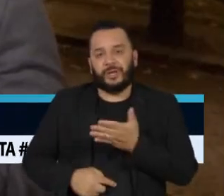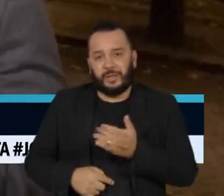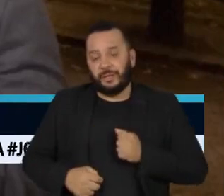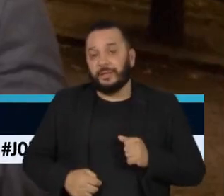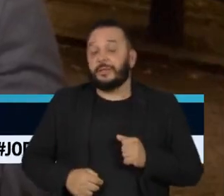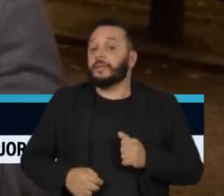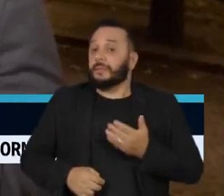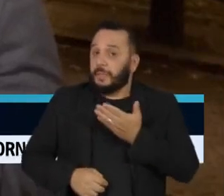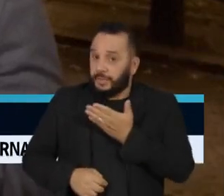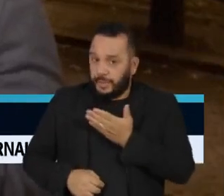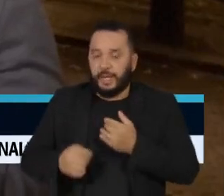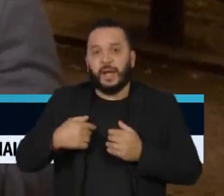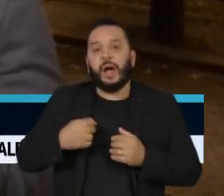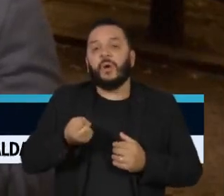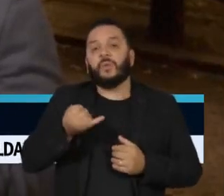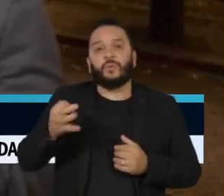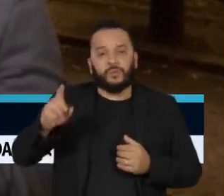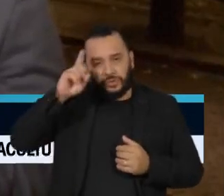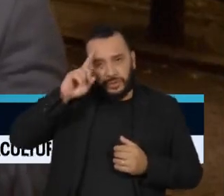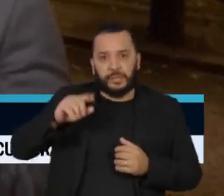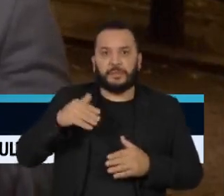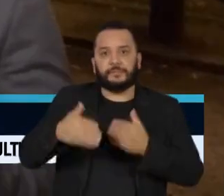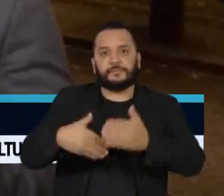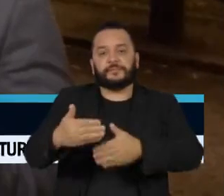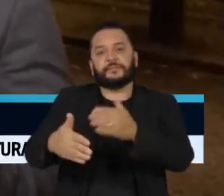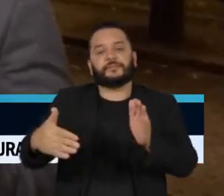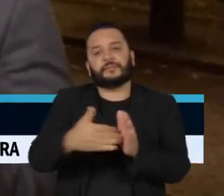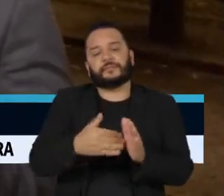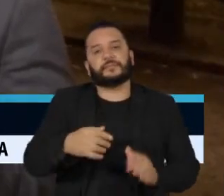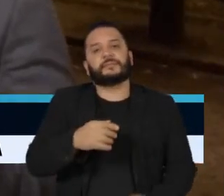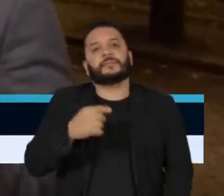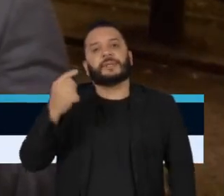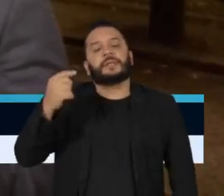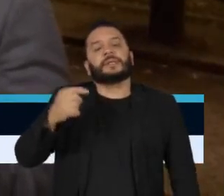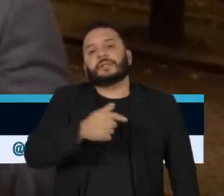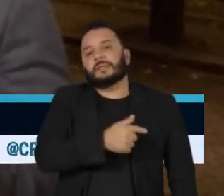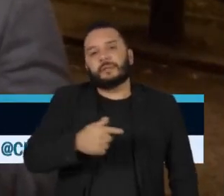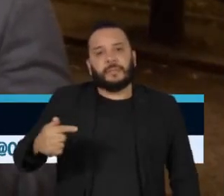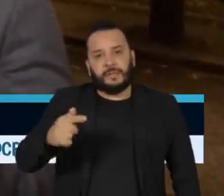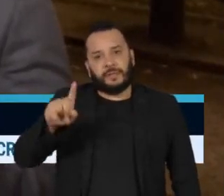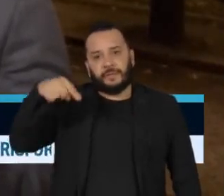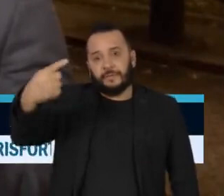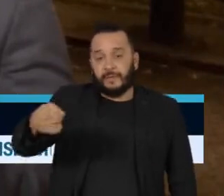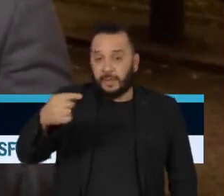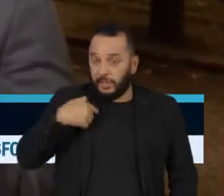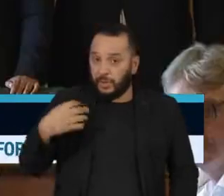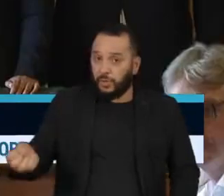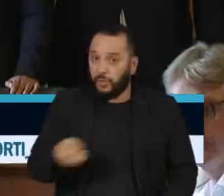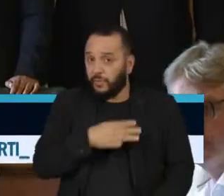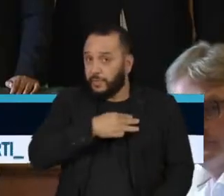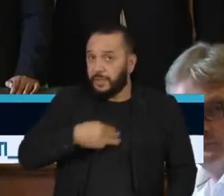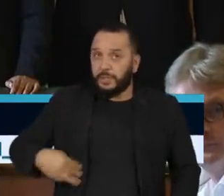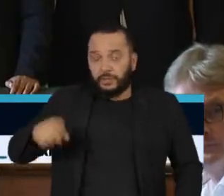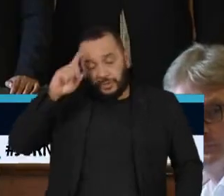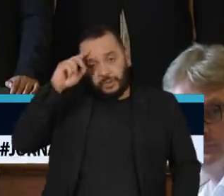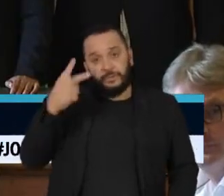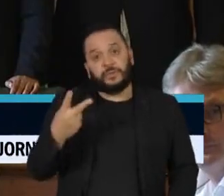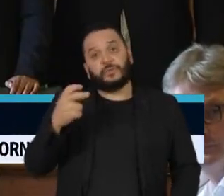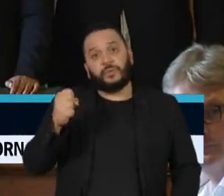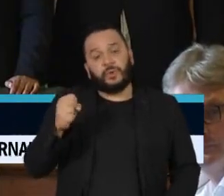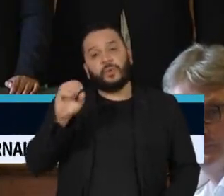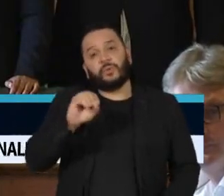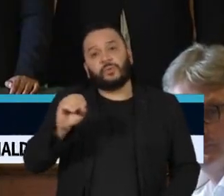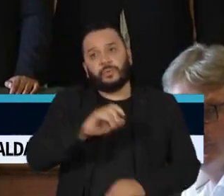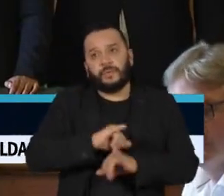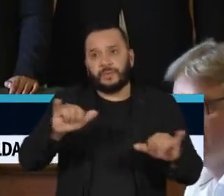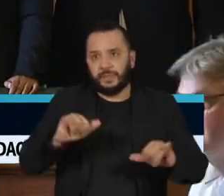vai se estender por mais alguns dias, até semana que vem. O novo primeiro-ministro deve ser anunciado em 28 de outubro. O processo vai caminhar